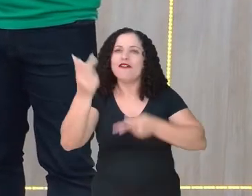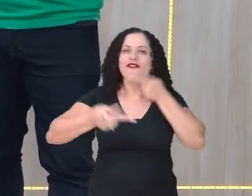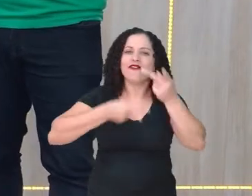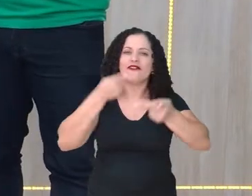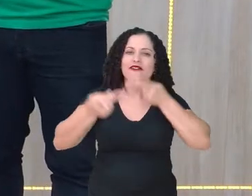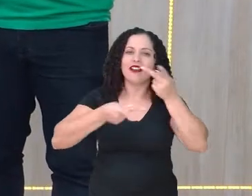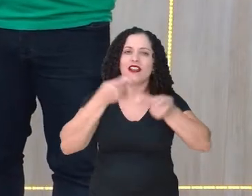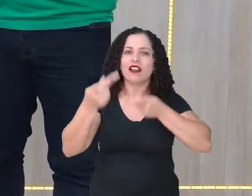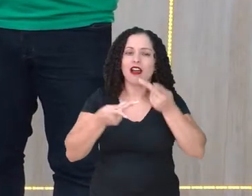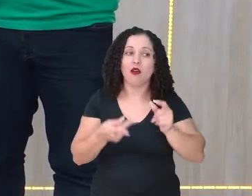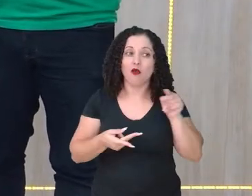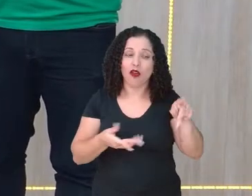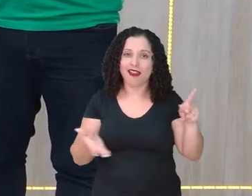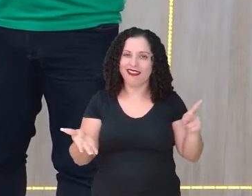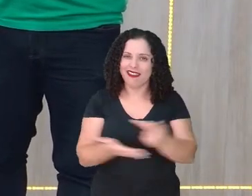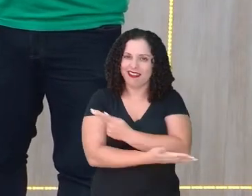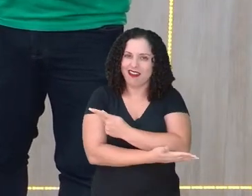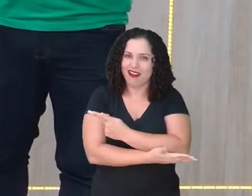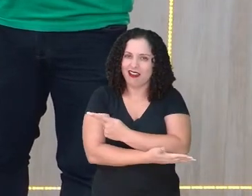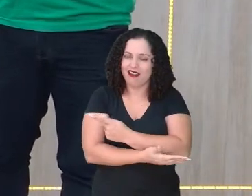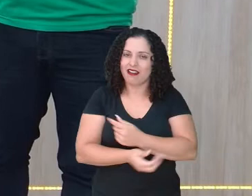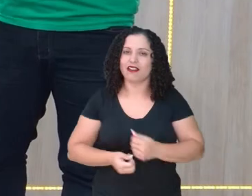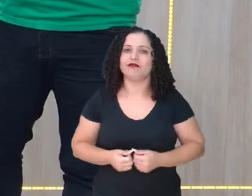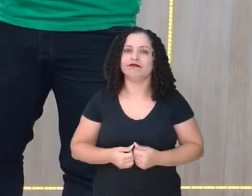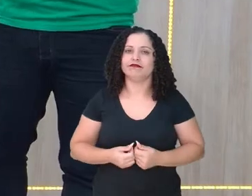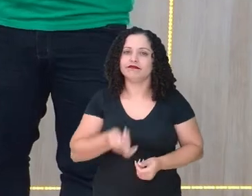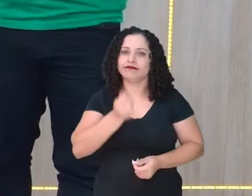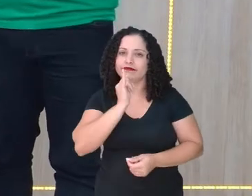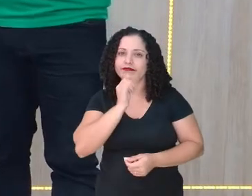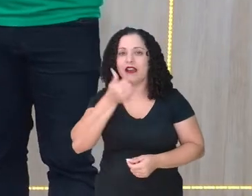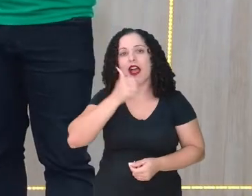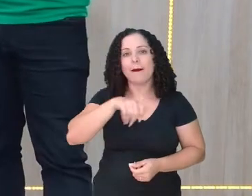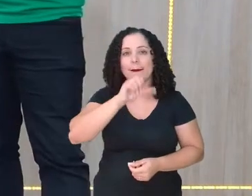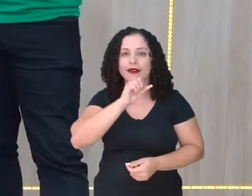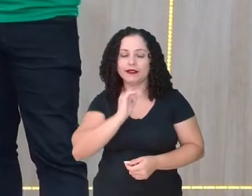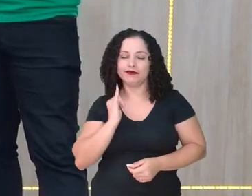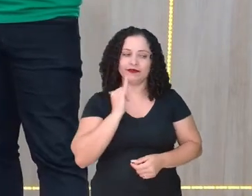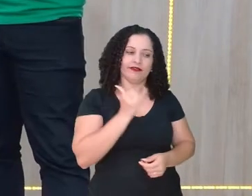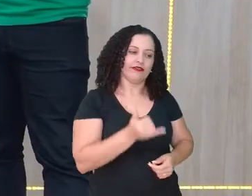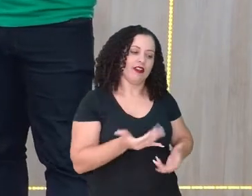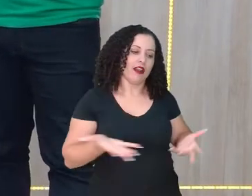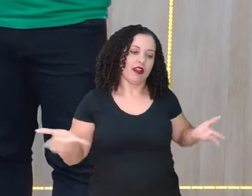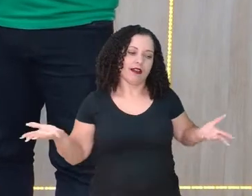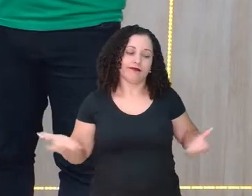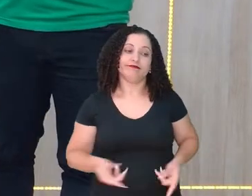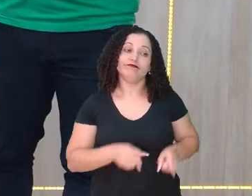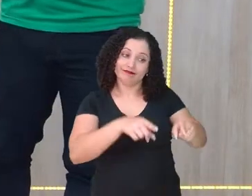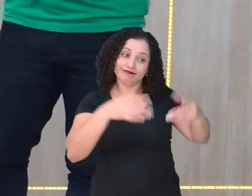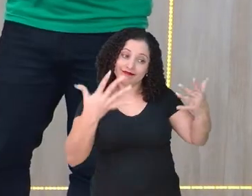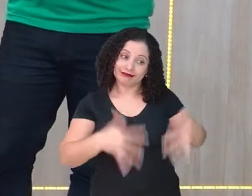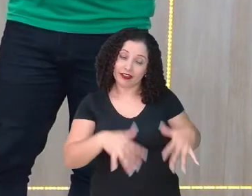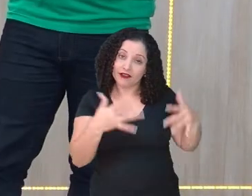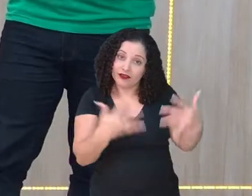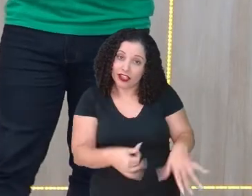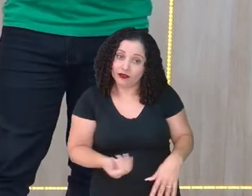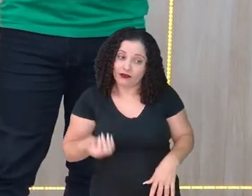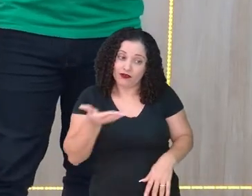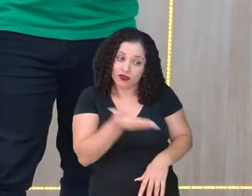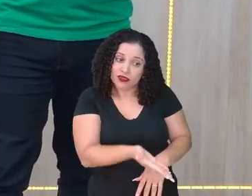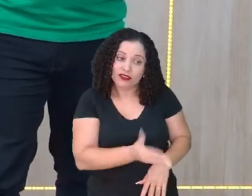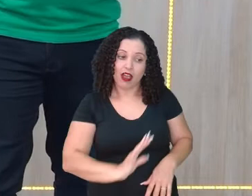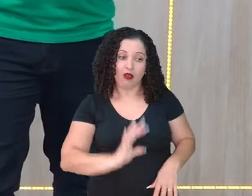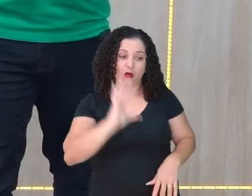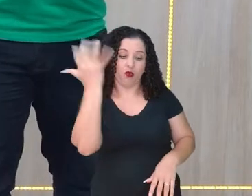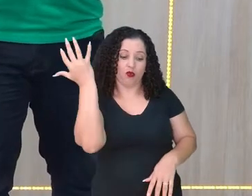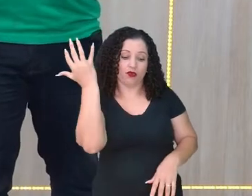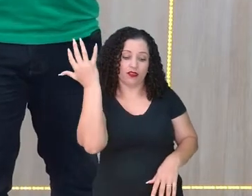e alguém falhou, e, por exemplo, a sua mãe pode chegar para você e dizer assim, tá vendo, Davi? Isso